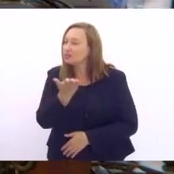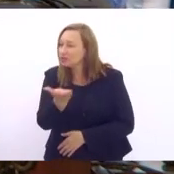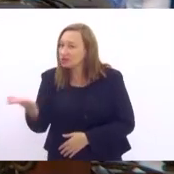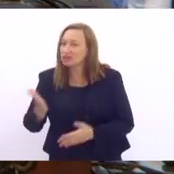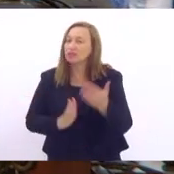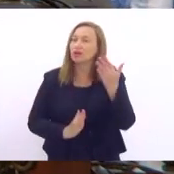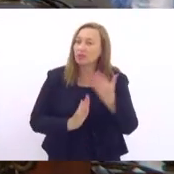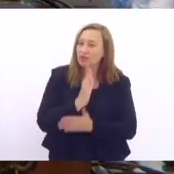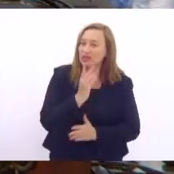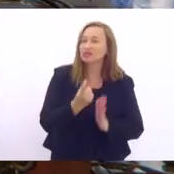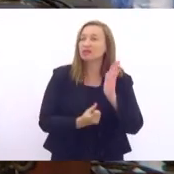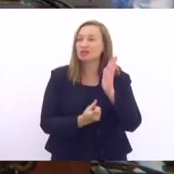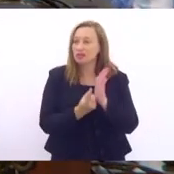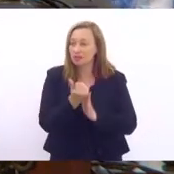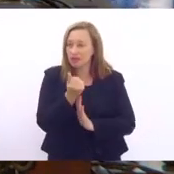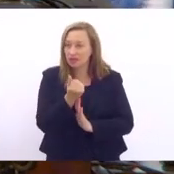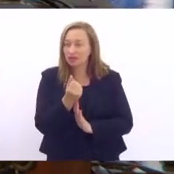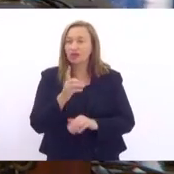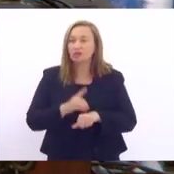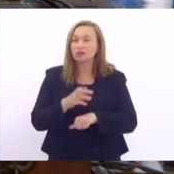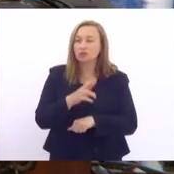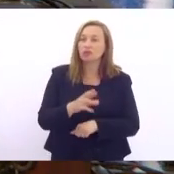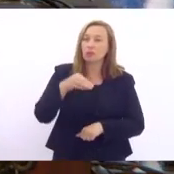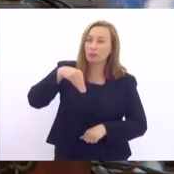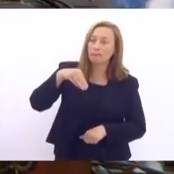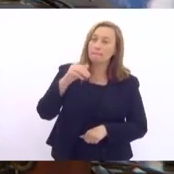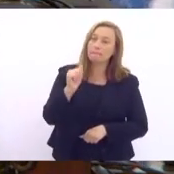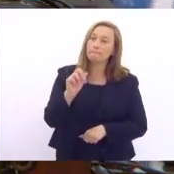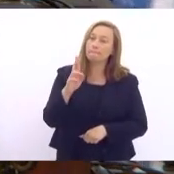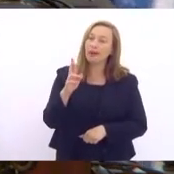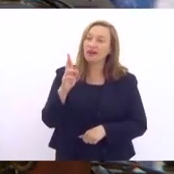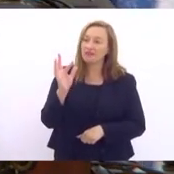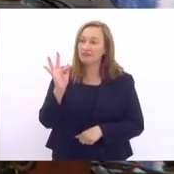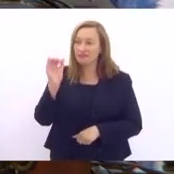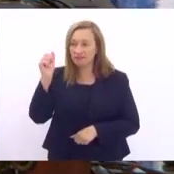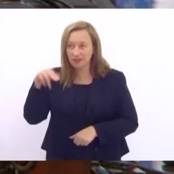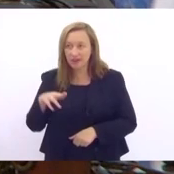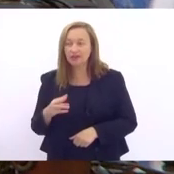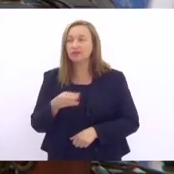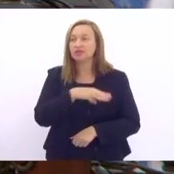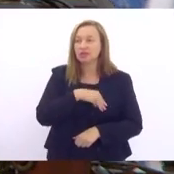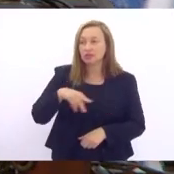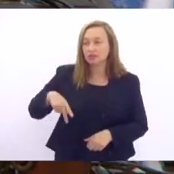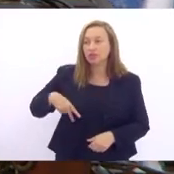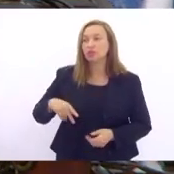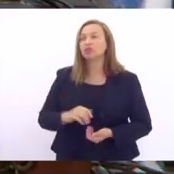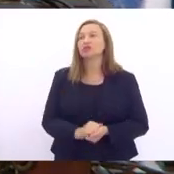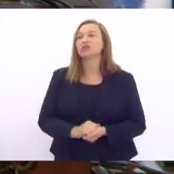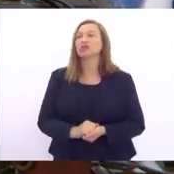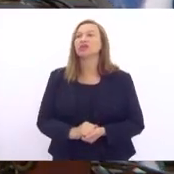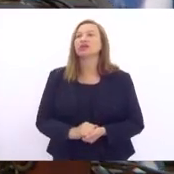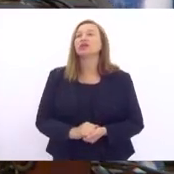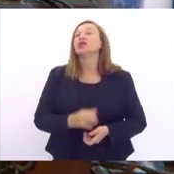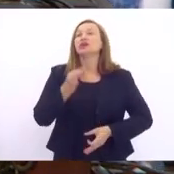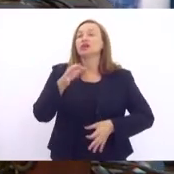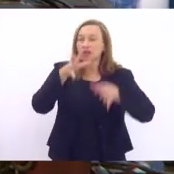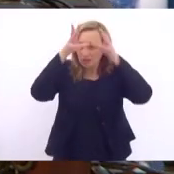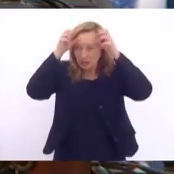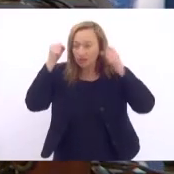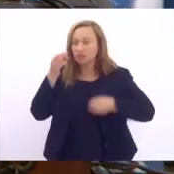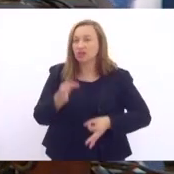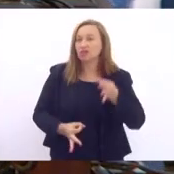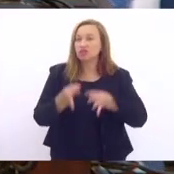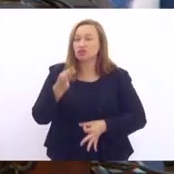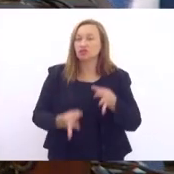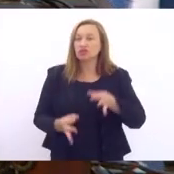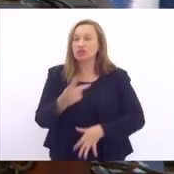doutor Marfan e doutor Eduardo Lima Neto, do Ministério Público, ao Tribunal de Justiça, na pessoa do presidente, desembargador